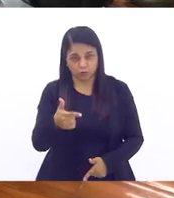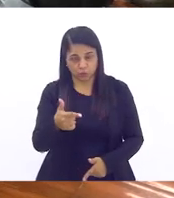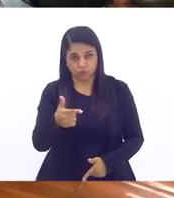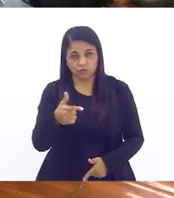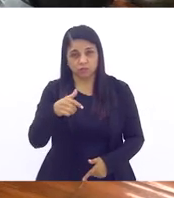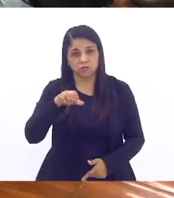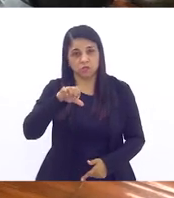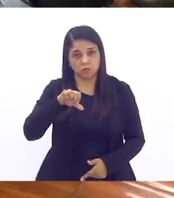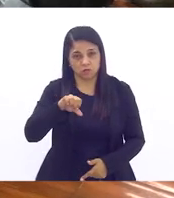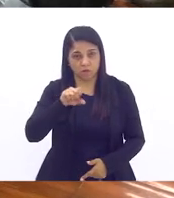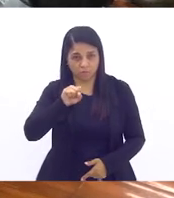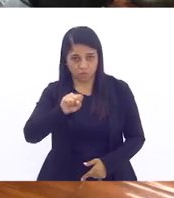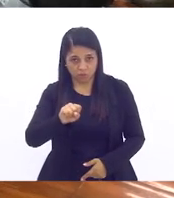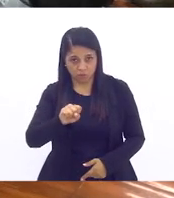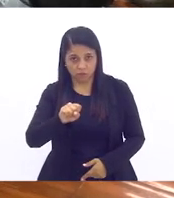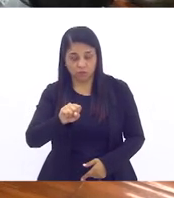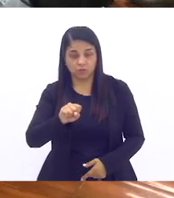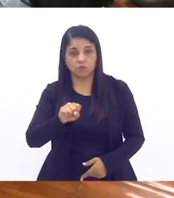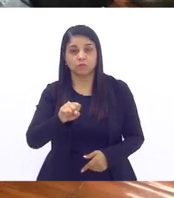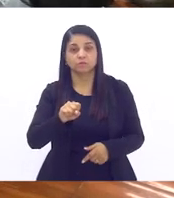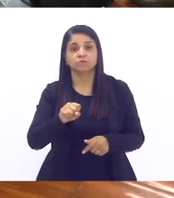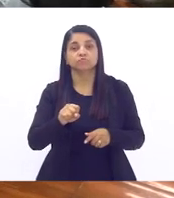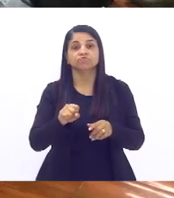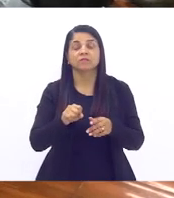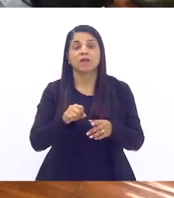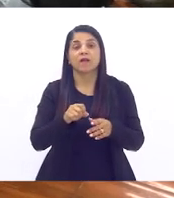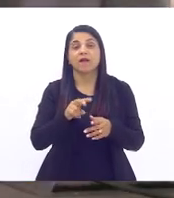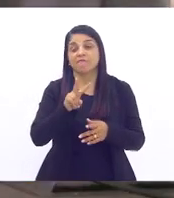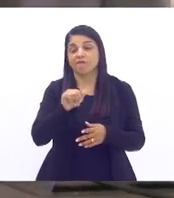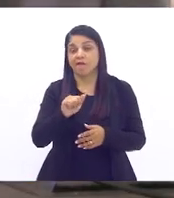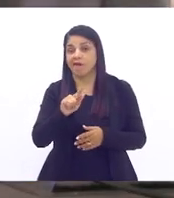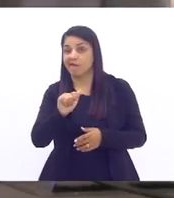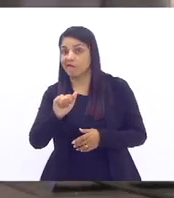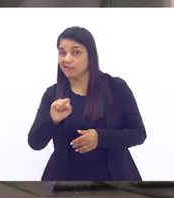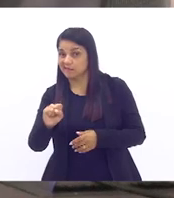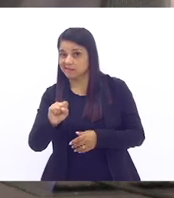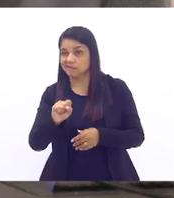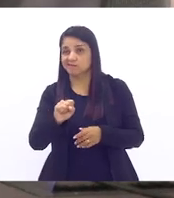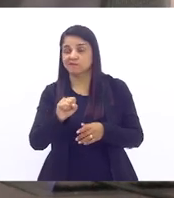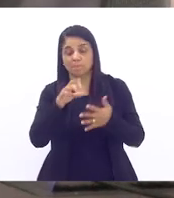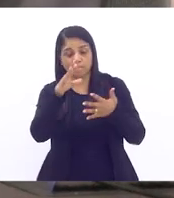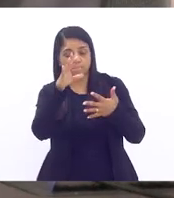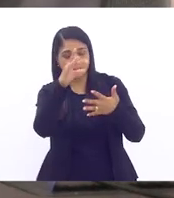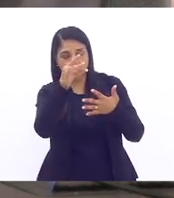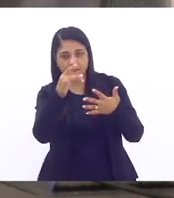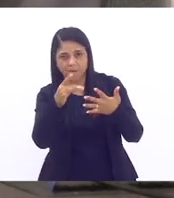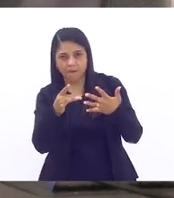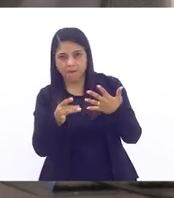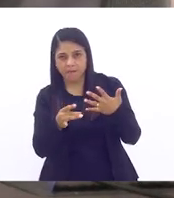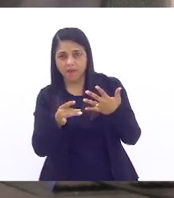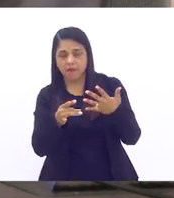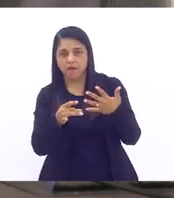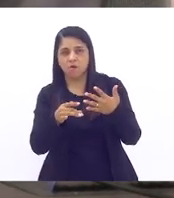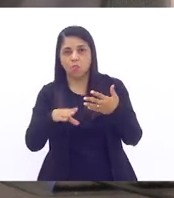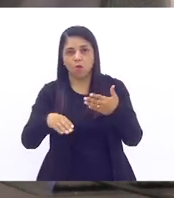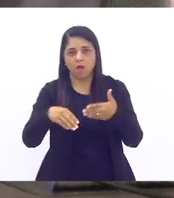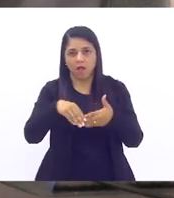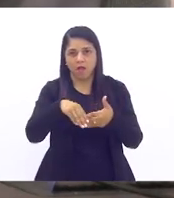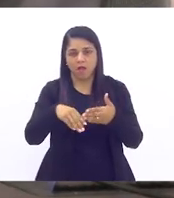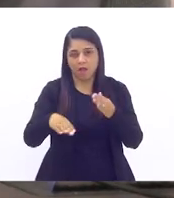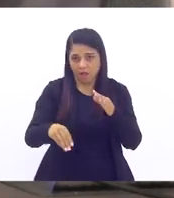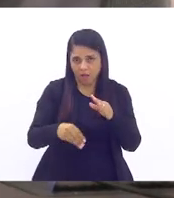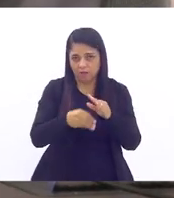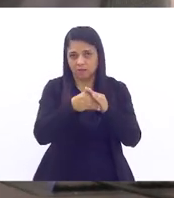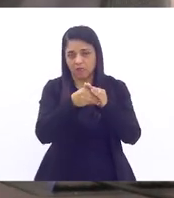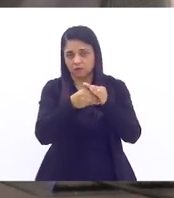que ela trata da questão da reserva de vagas e ela especifica no anexo Quais são as pessoas que